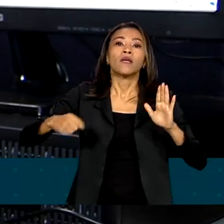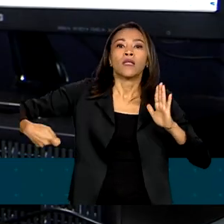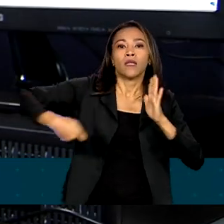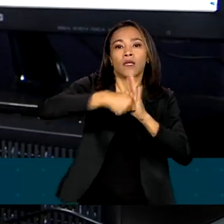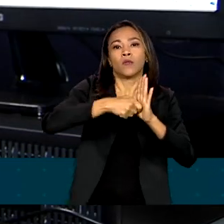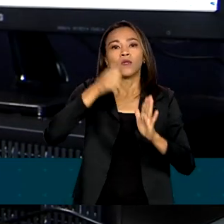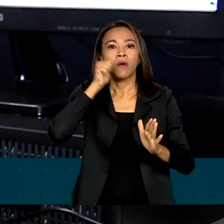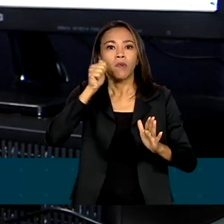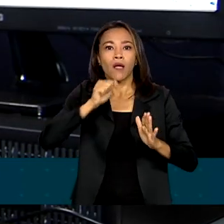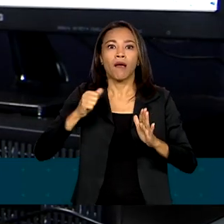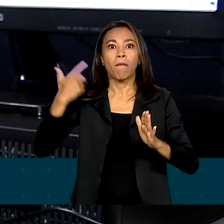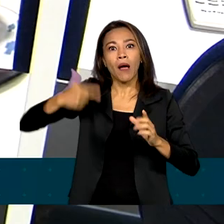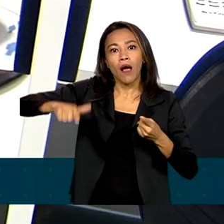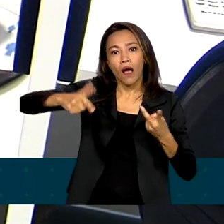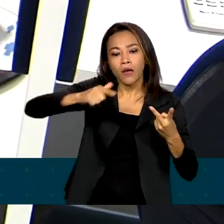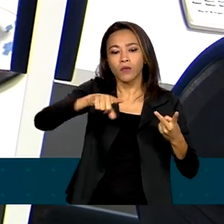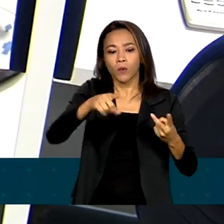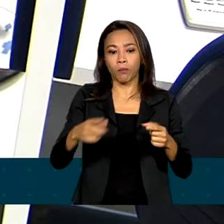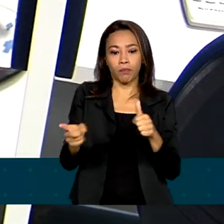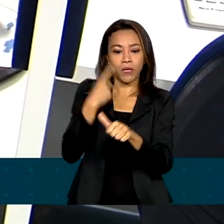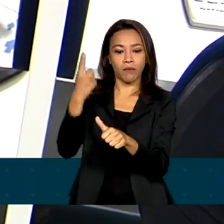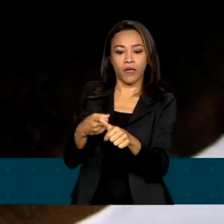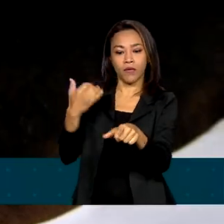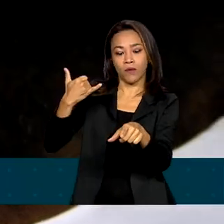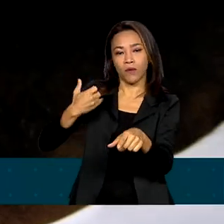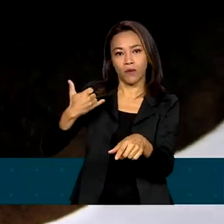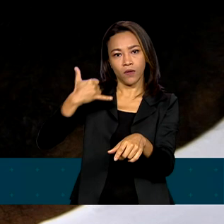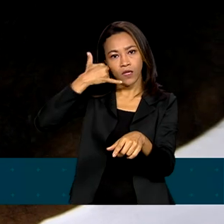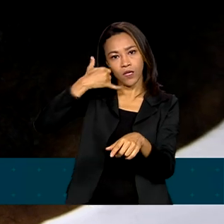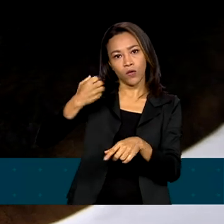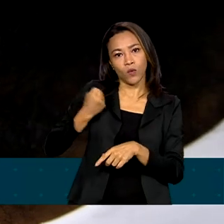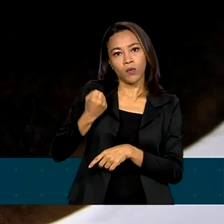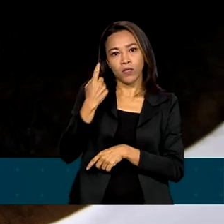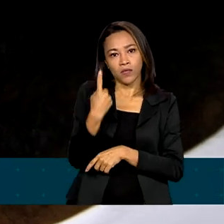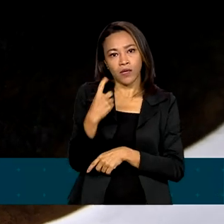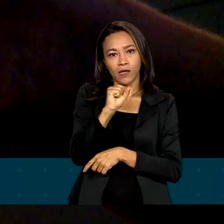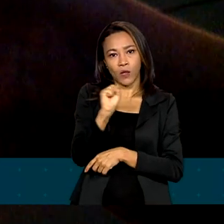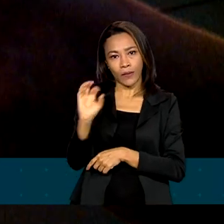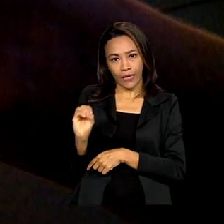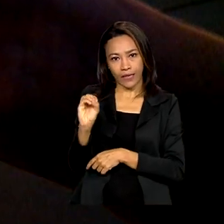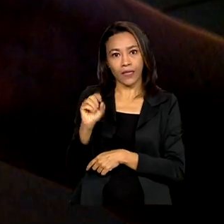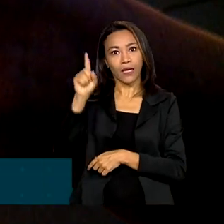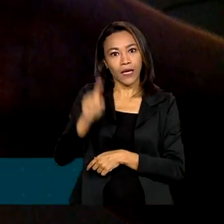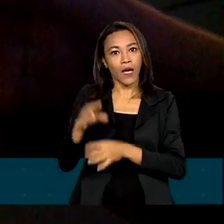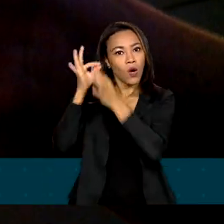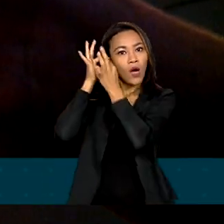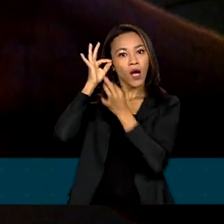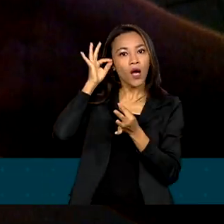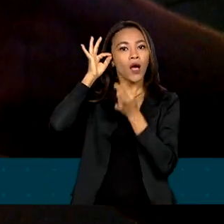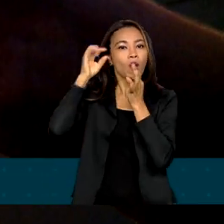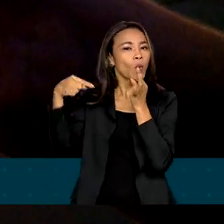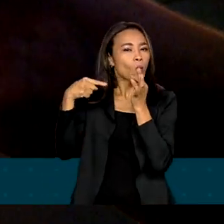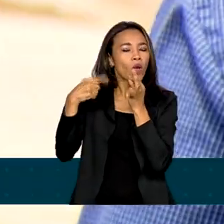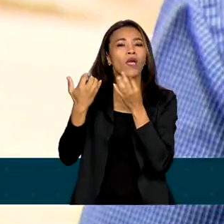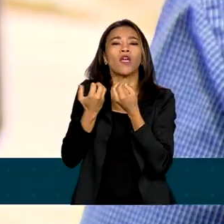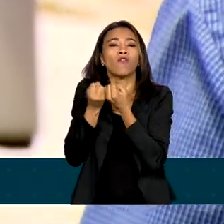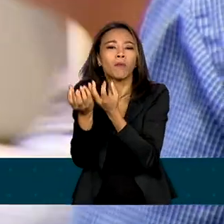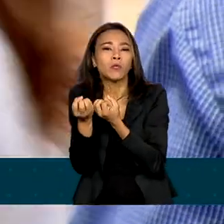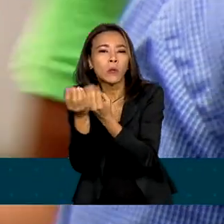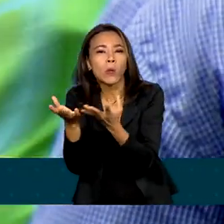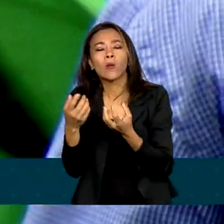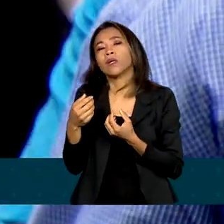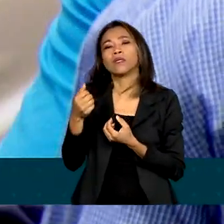O primeiro deles é o Ligue 180, que voltará a ser um canal exclusivo de informações